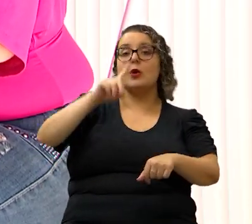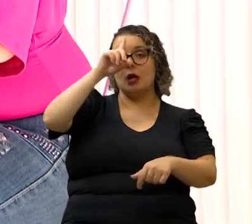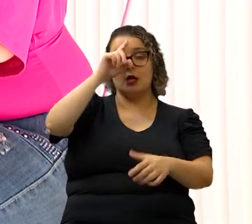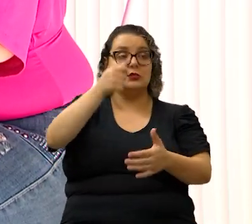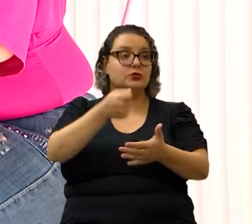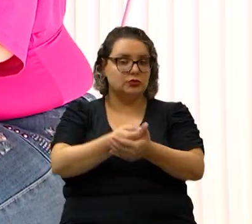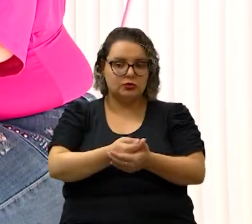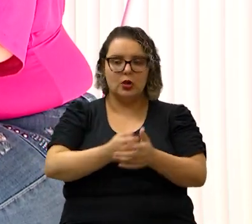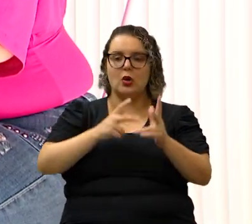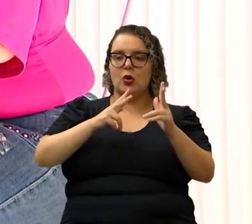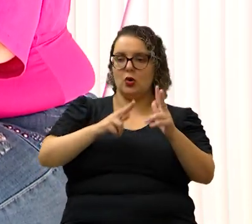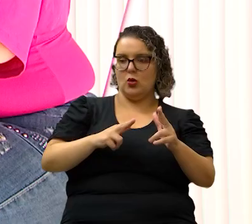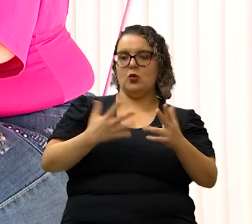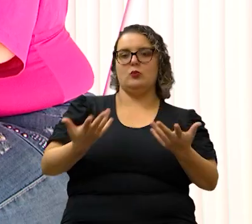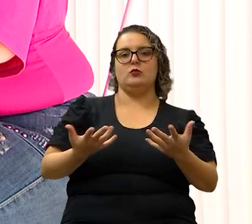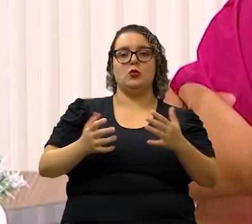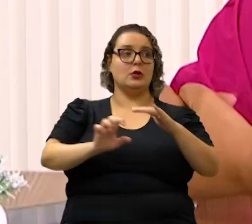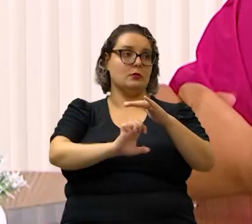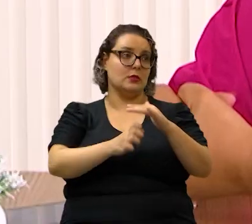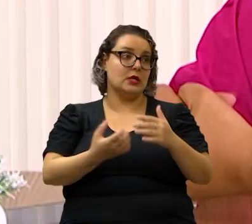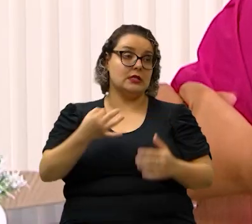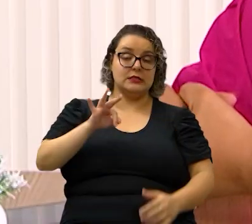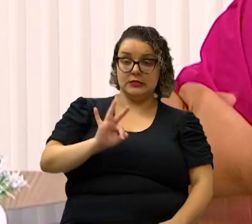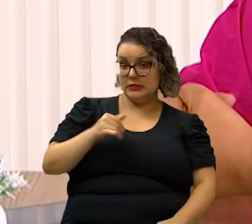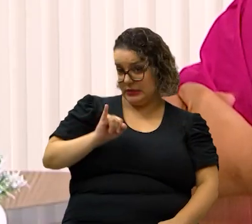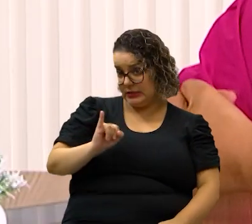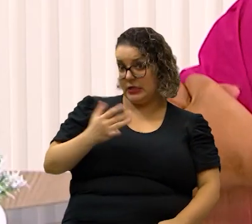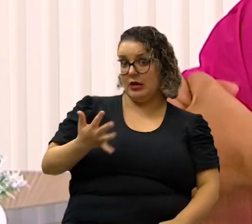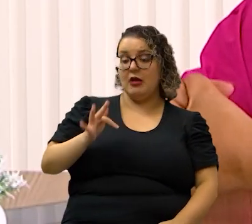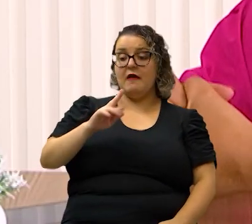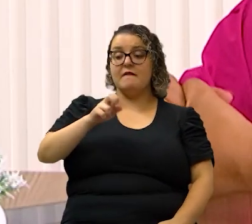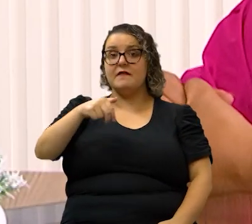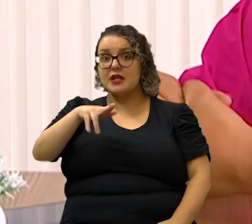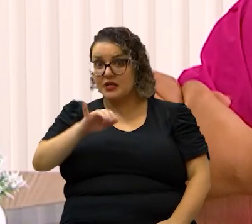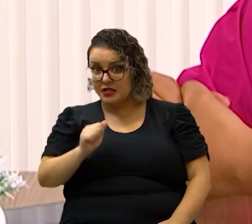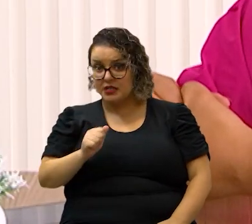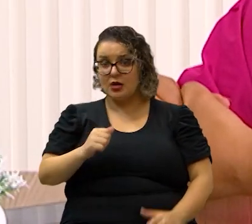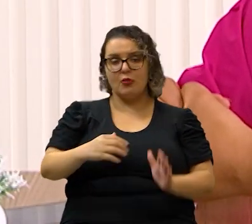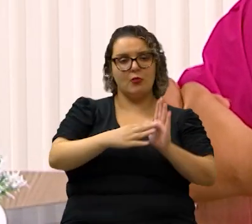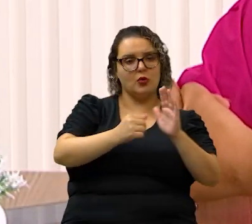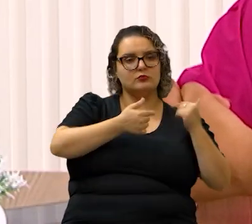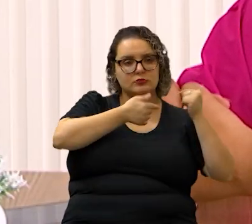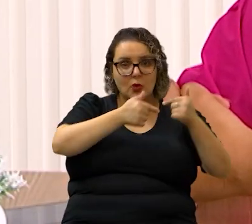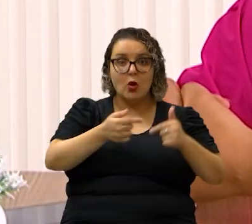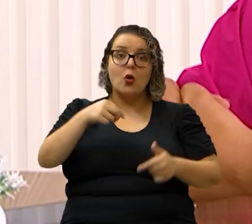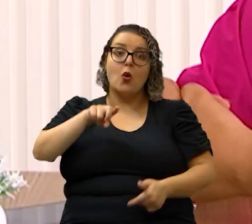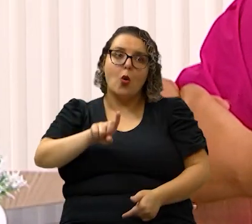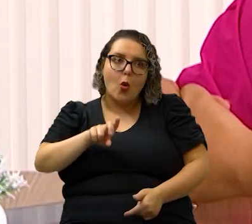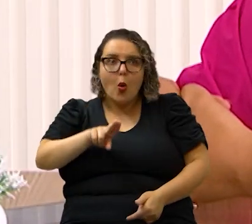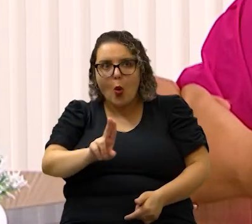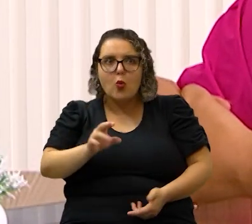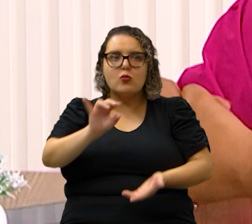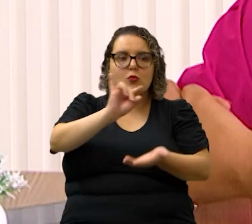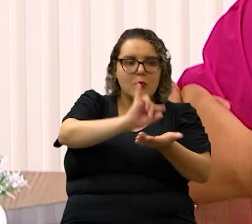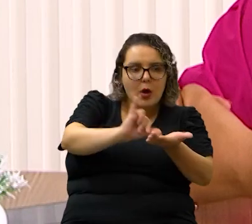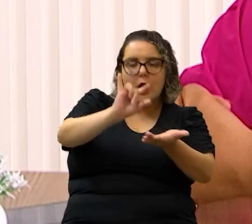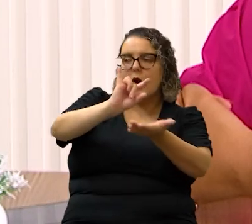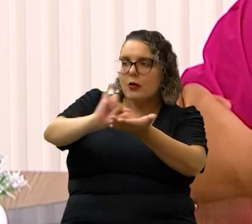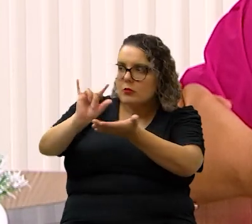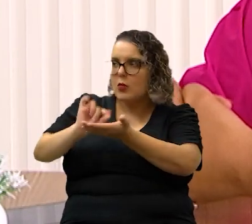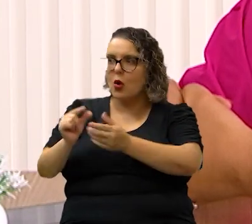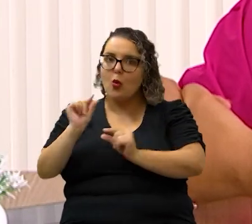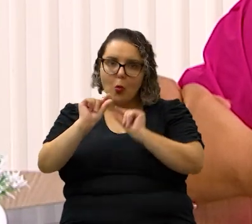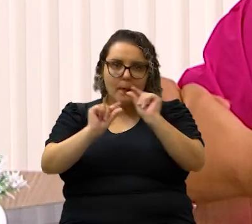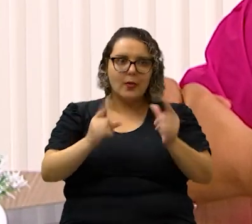num momento de decisão como empresa se a gente vai ser franquia no modelo tradicional ou se a gente vai ter um capital, uma participação em